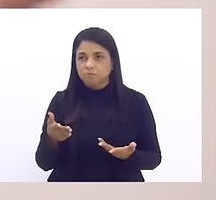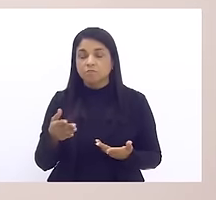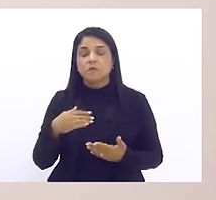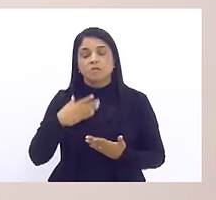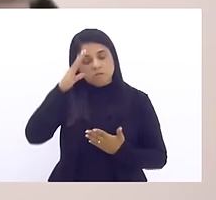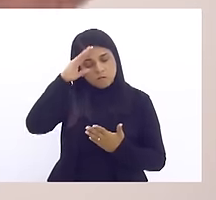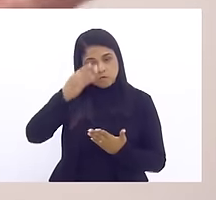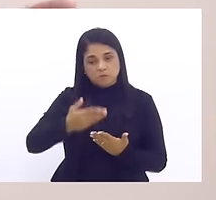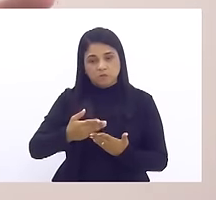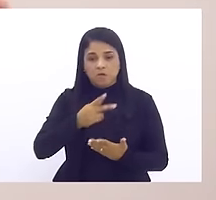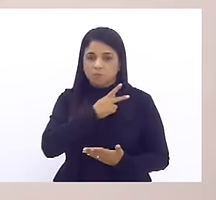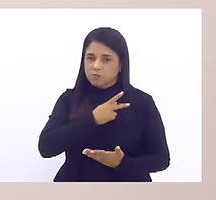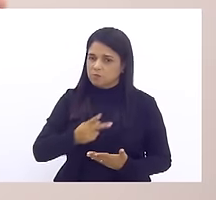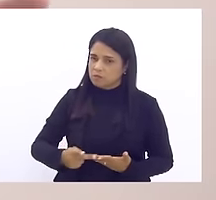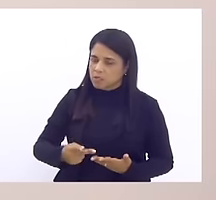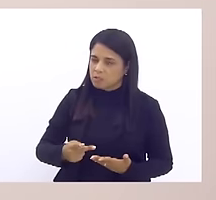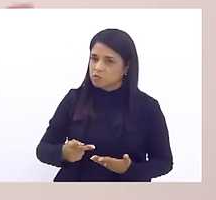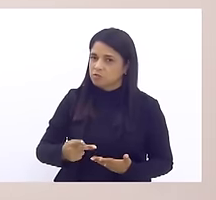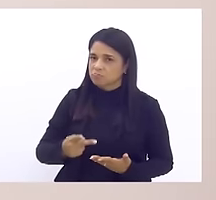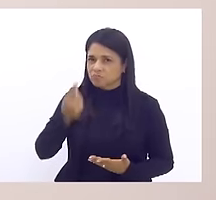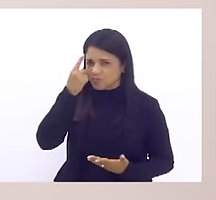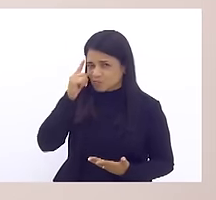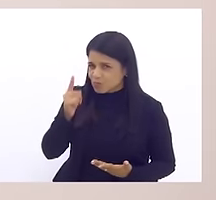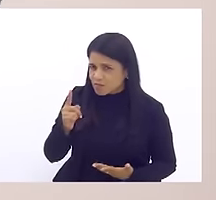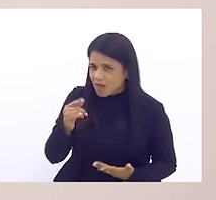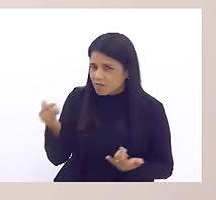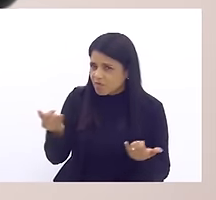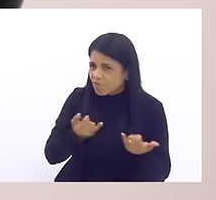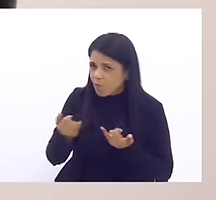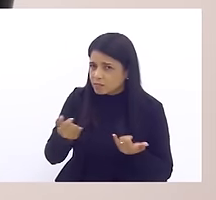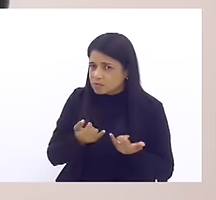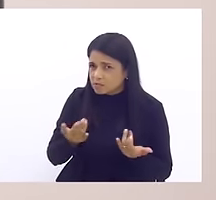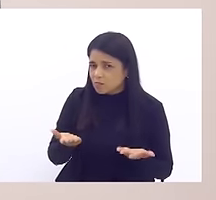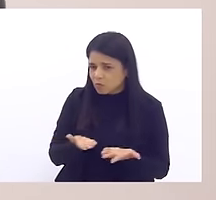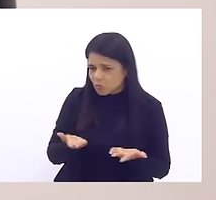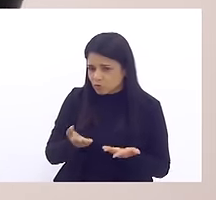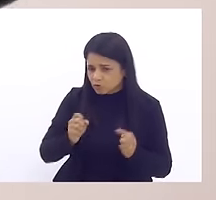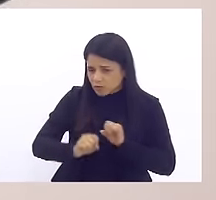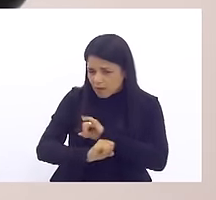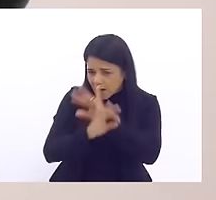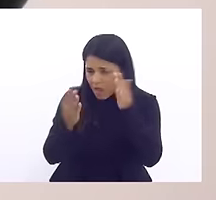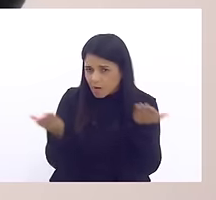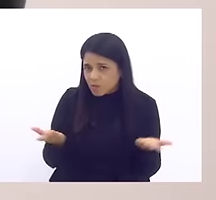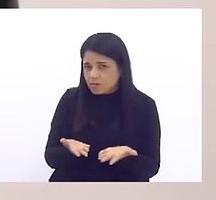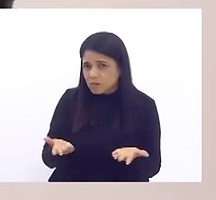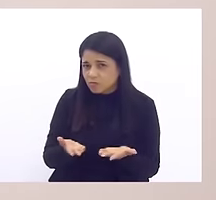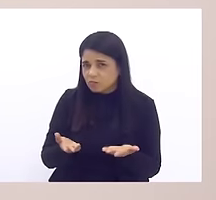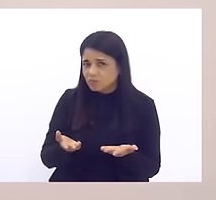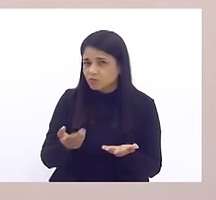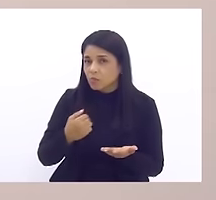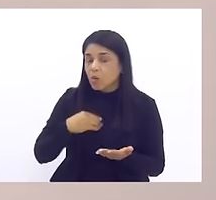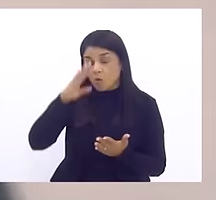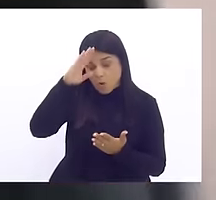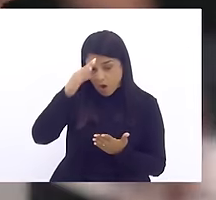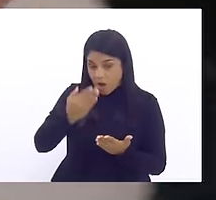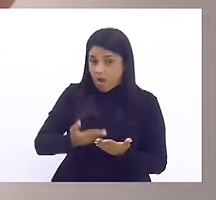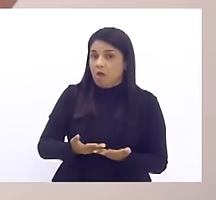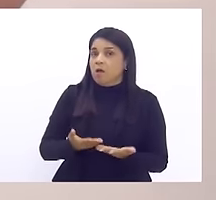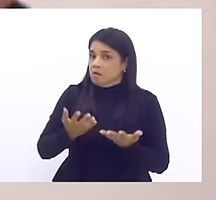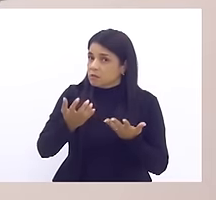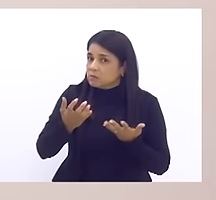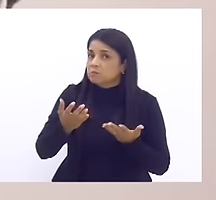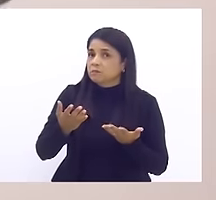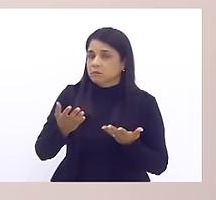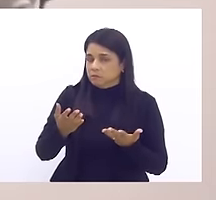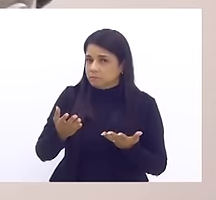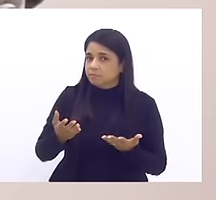não saiba dessas informações que aqui tá sendo esclarecidas quero acreditar que ele não saiba dessas informações porque é